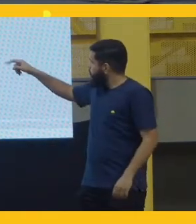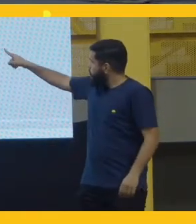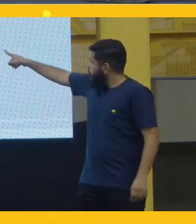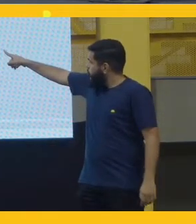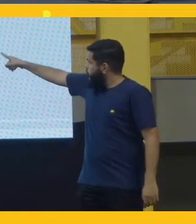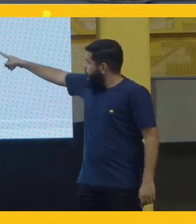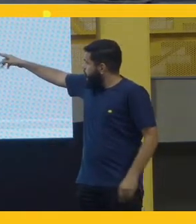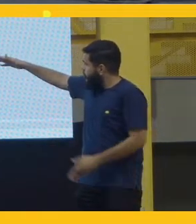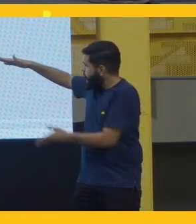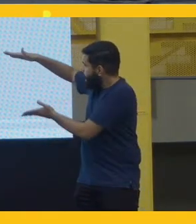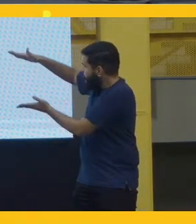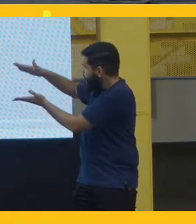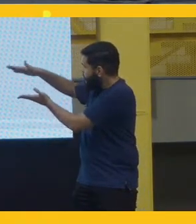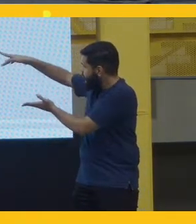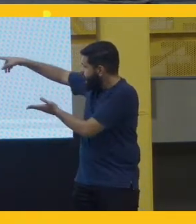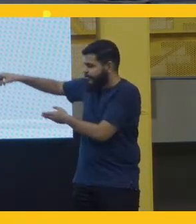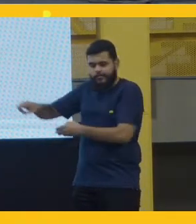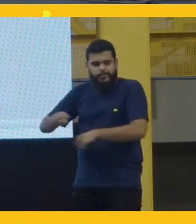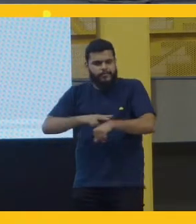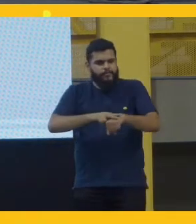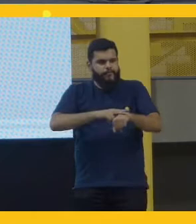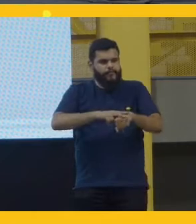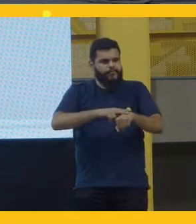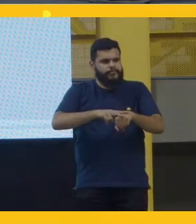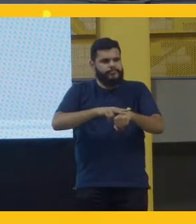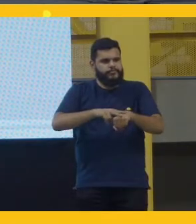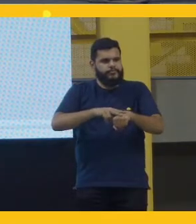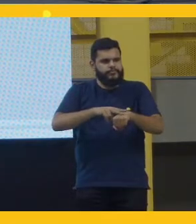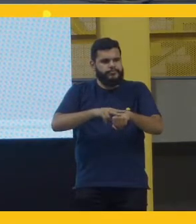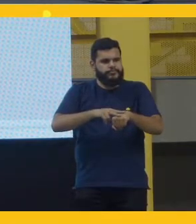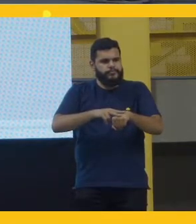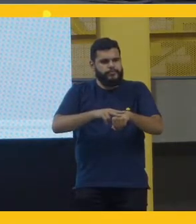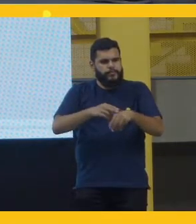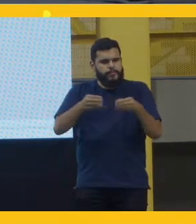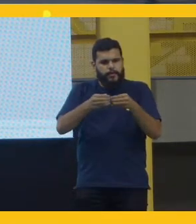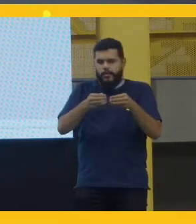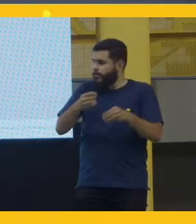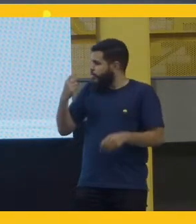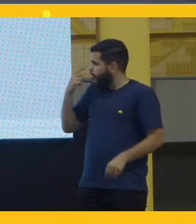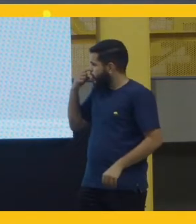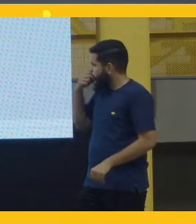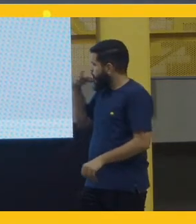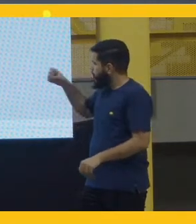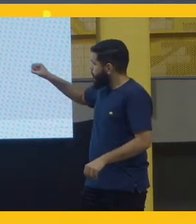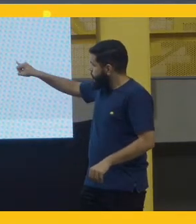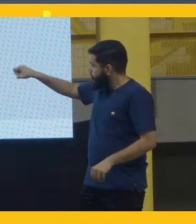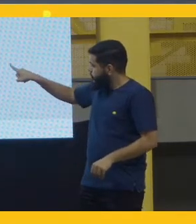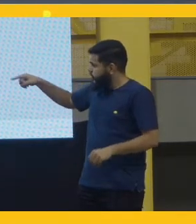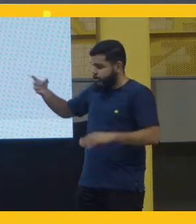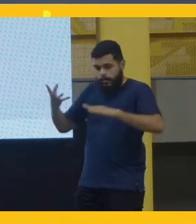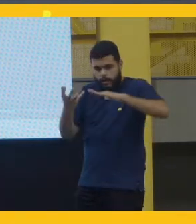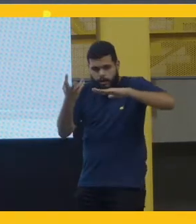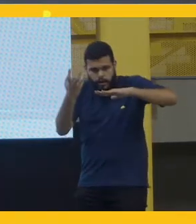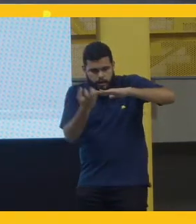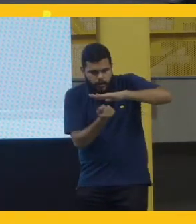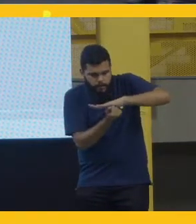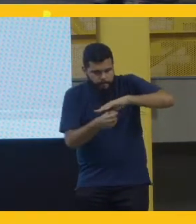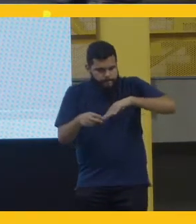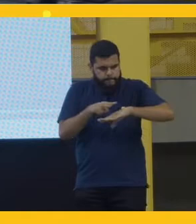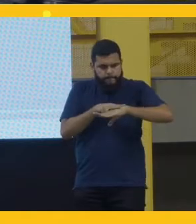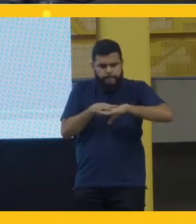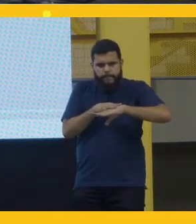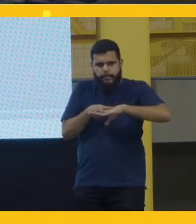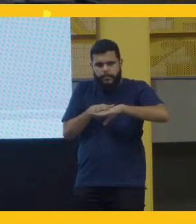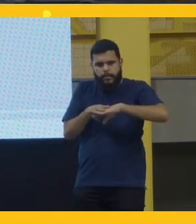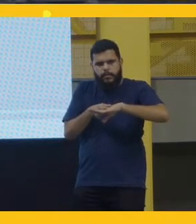e 560 tem esse verde. Então, se ele absorve o verde, a regra